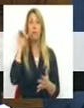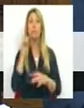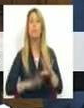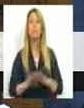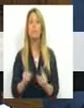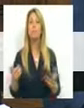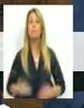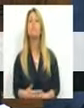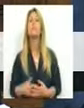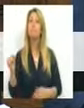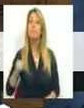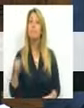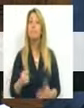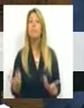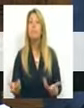mas